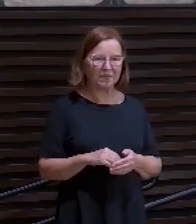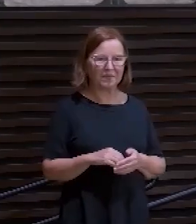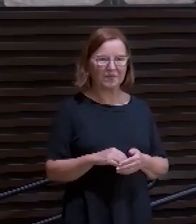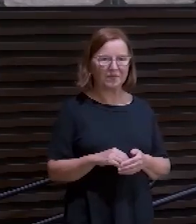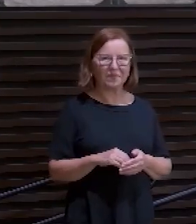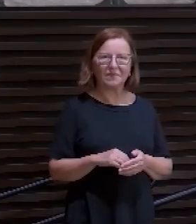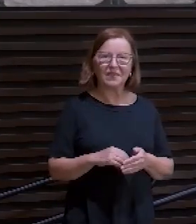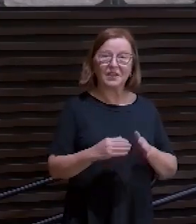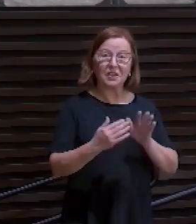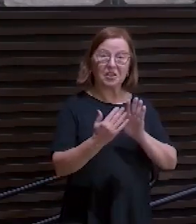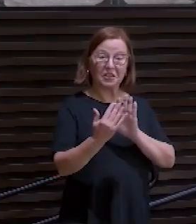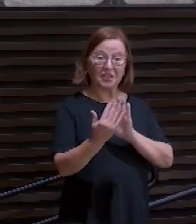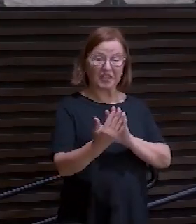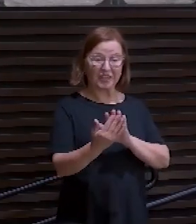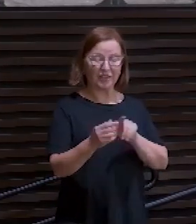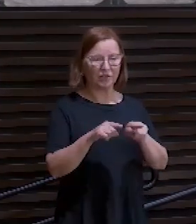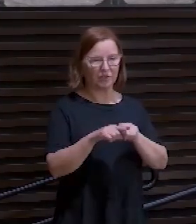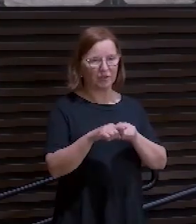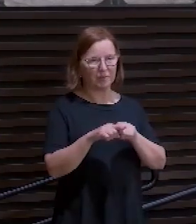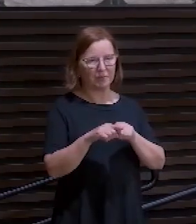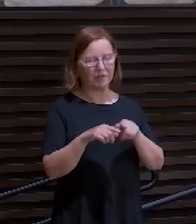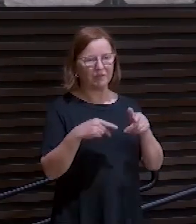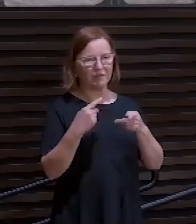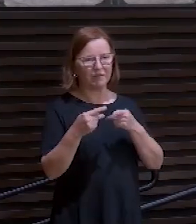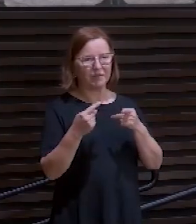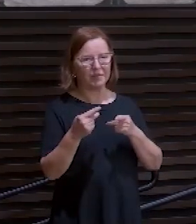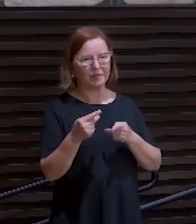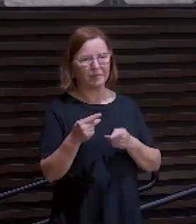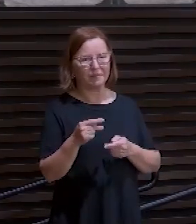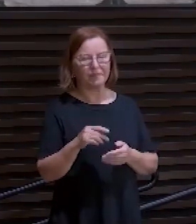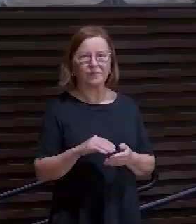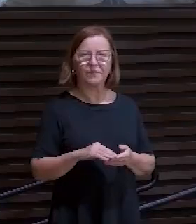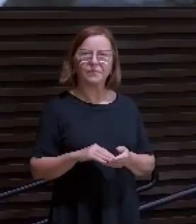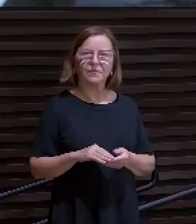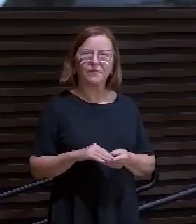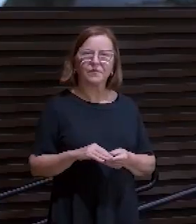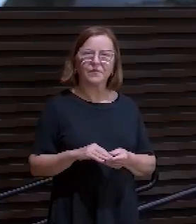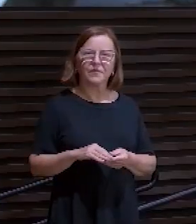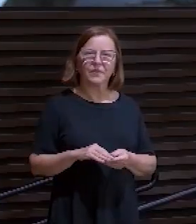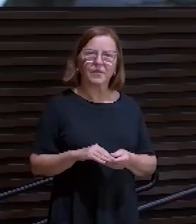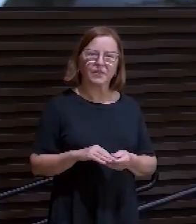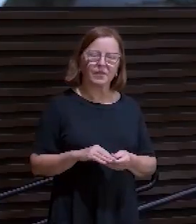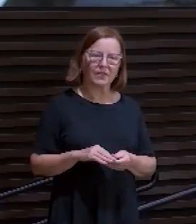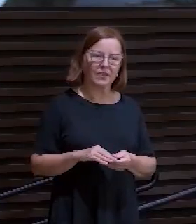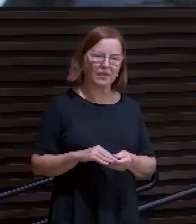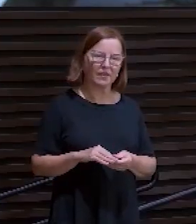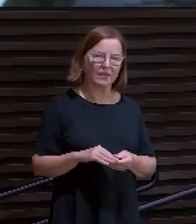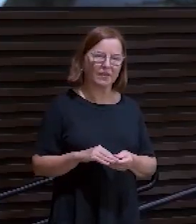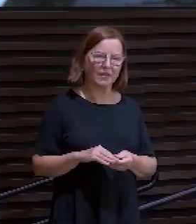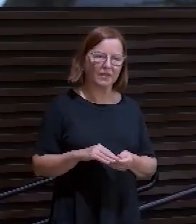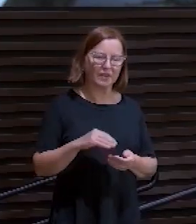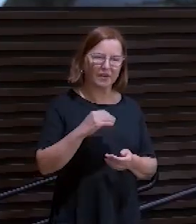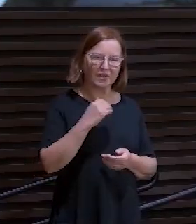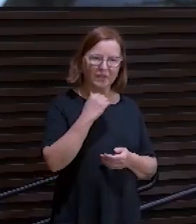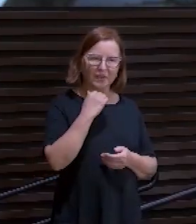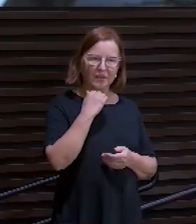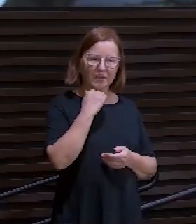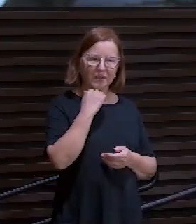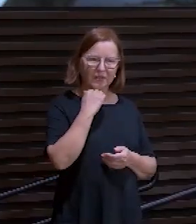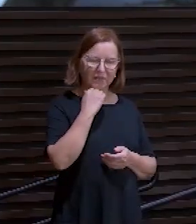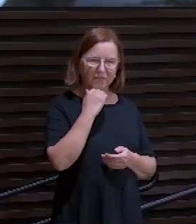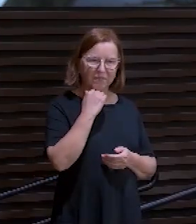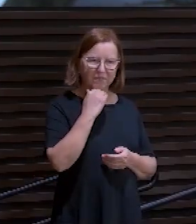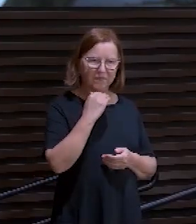bradou: fazei sair a todos da minha presença. E ninguém ficou com ele, quando José se